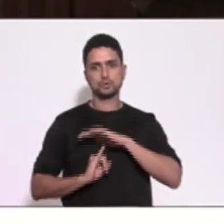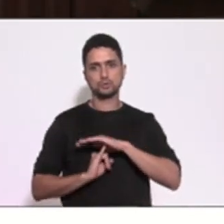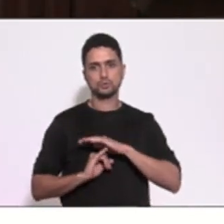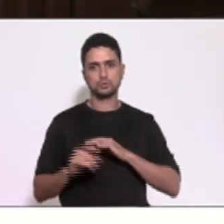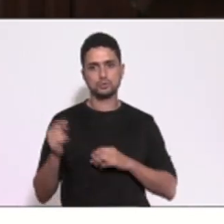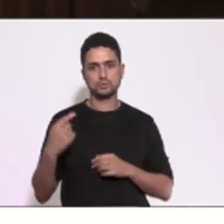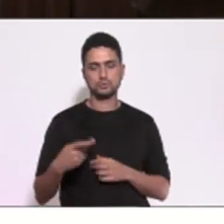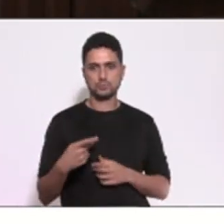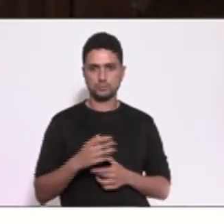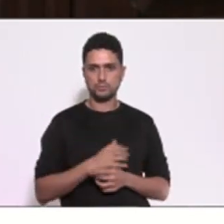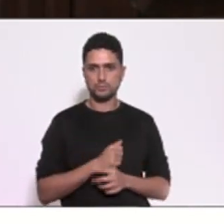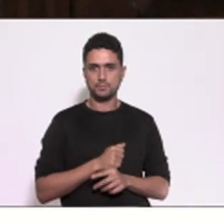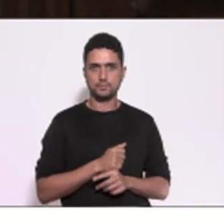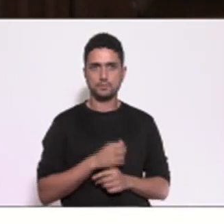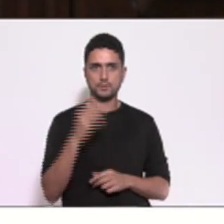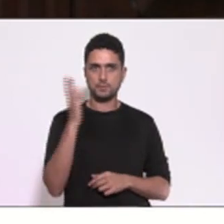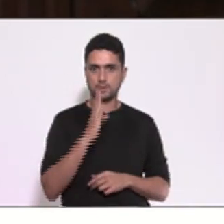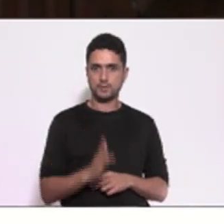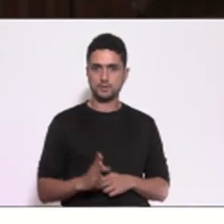Brasil, IAB,